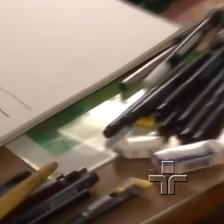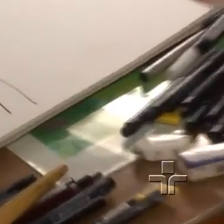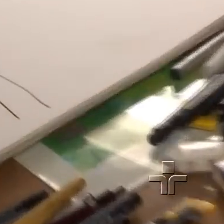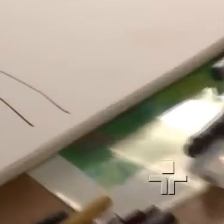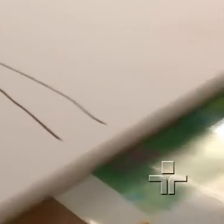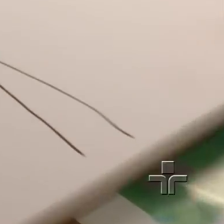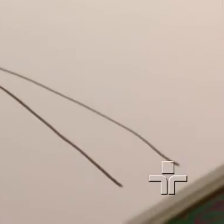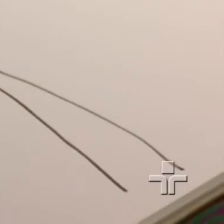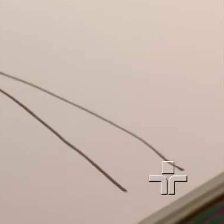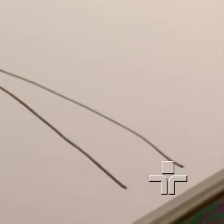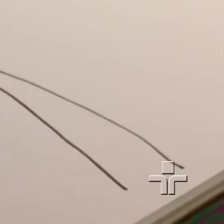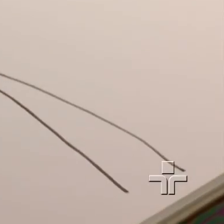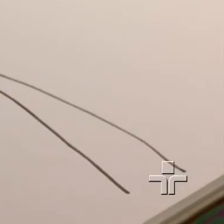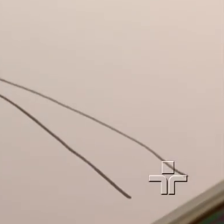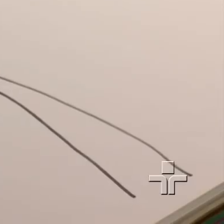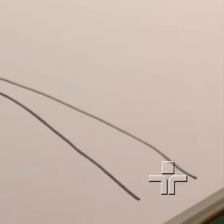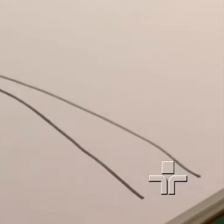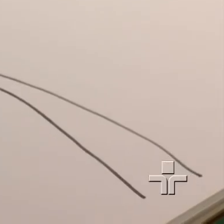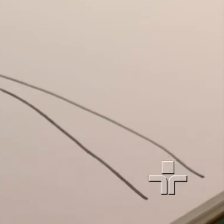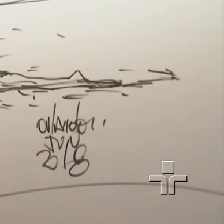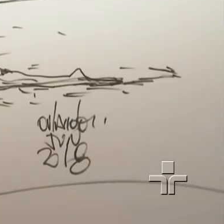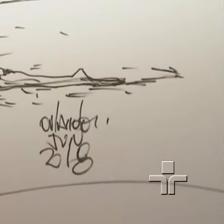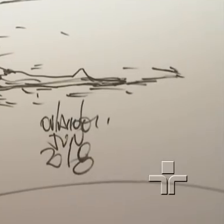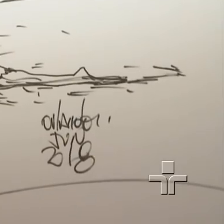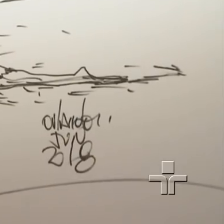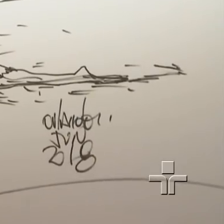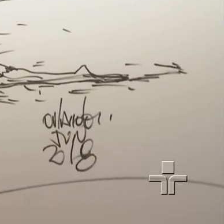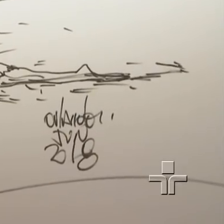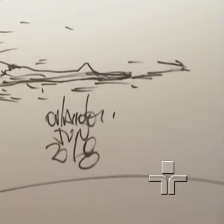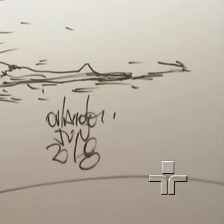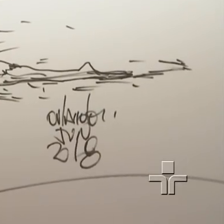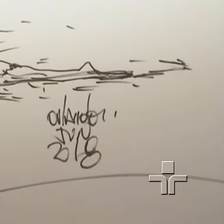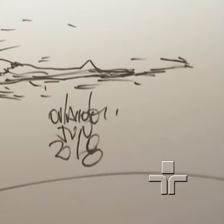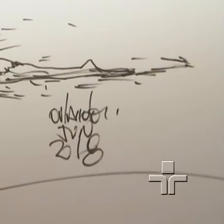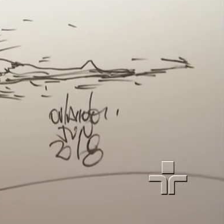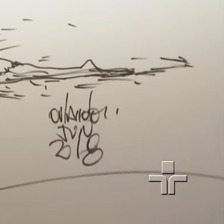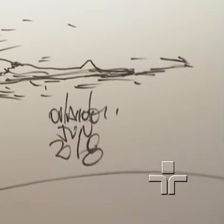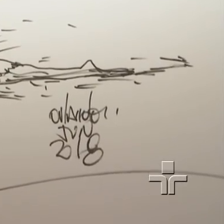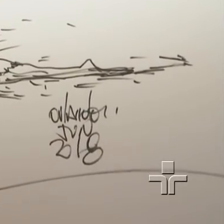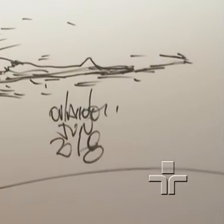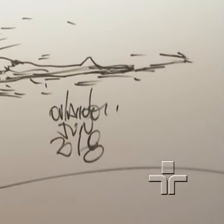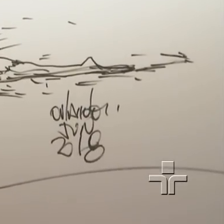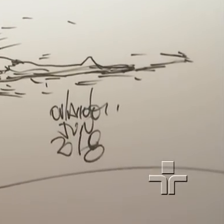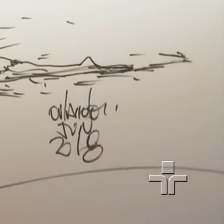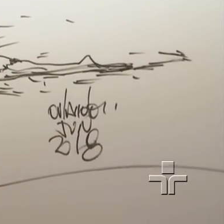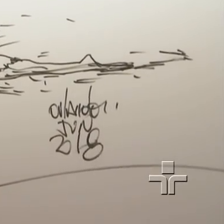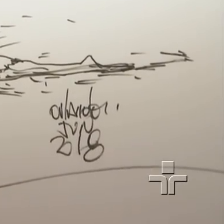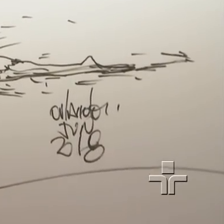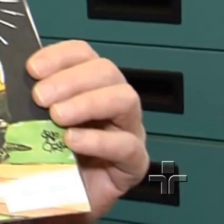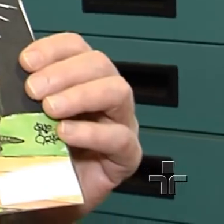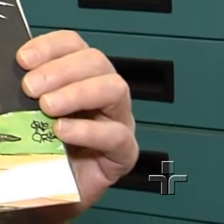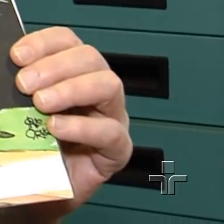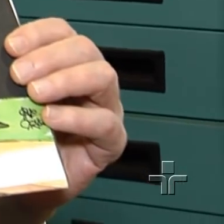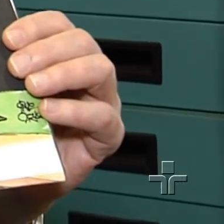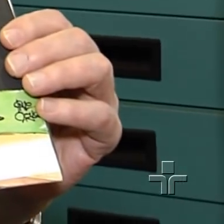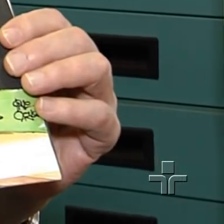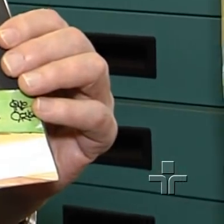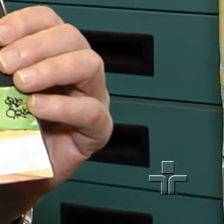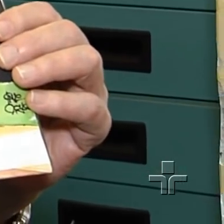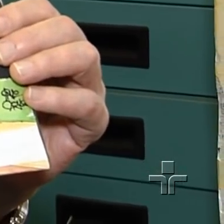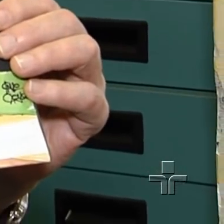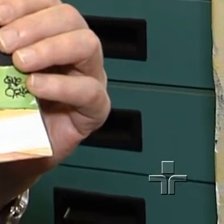Até a próxima, Obrigado. os dois. E o nosso Boa Noite de hoje, nós prestamos uma homenagem aos desenhistas e cartunistas. O